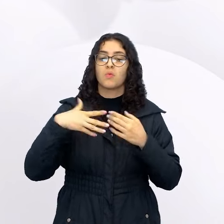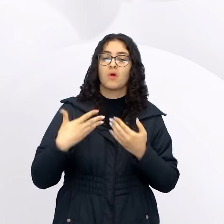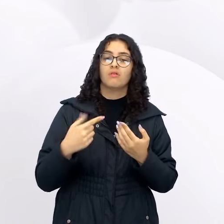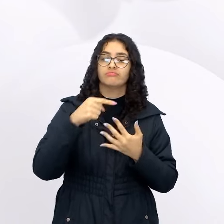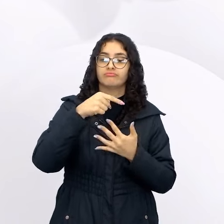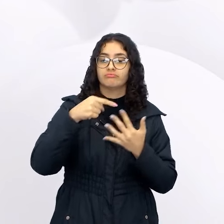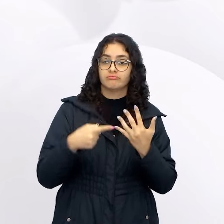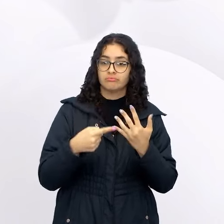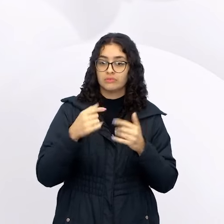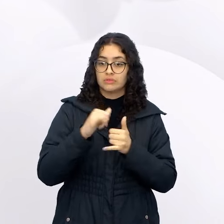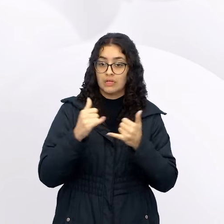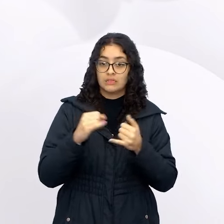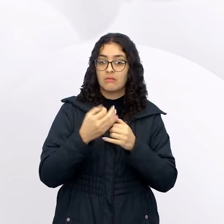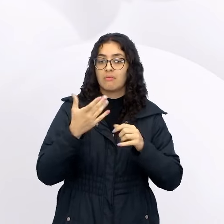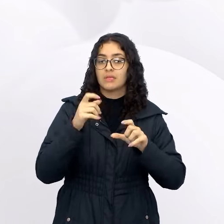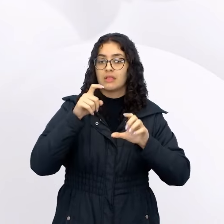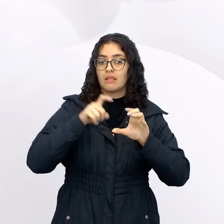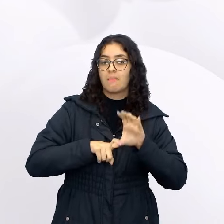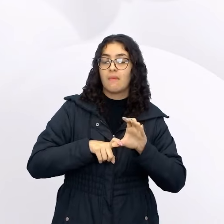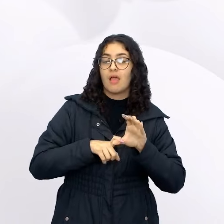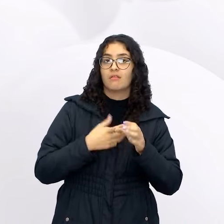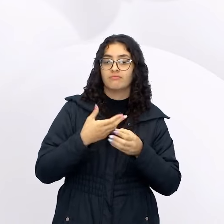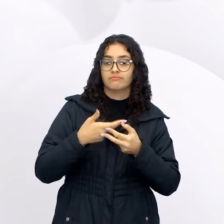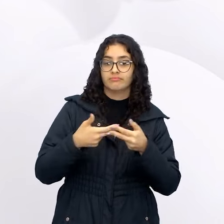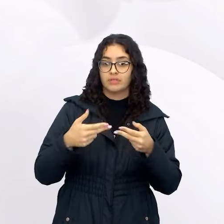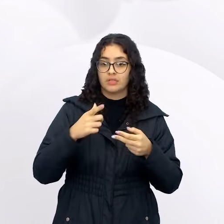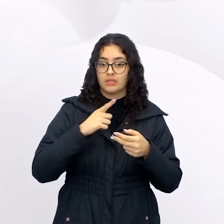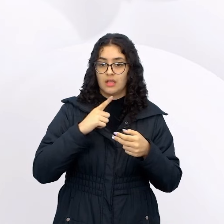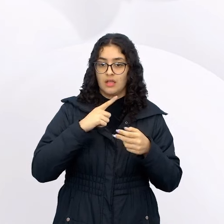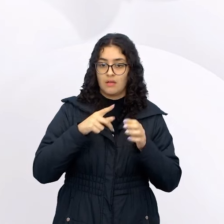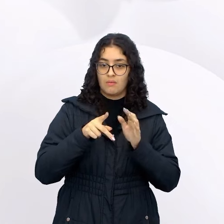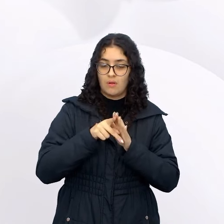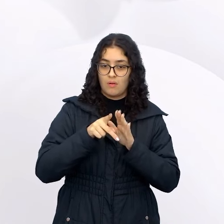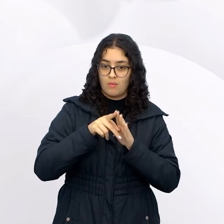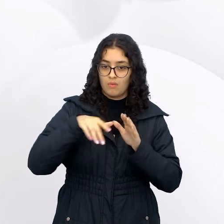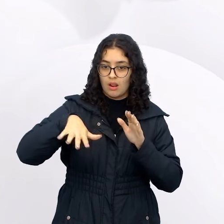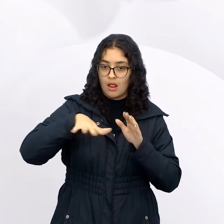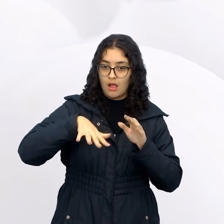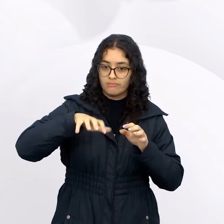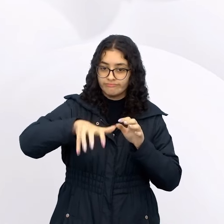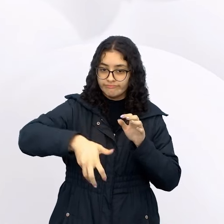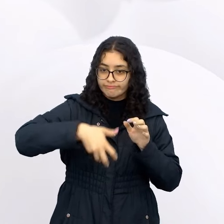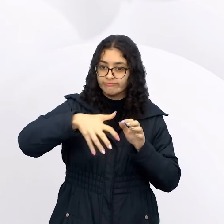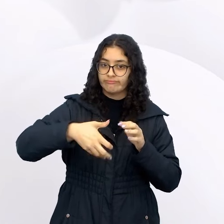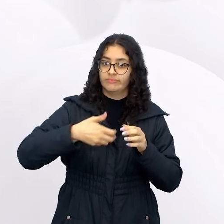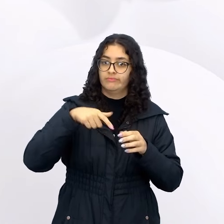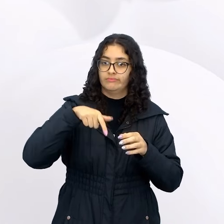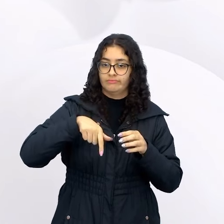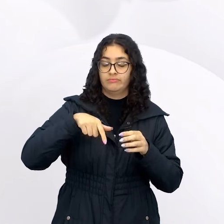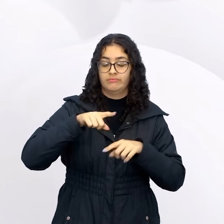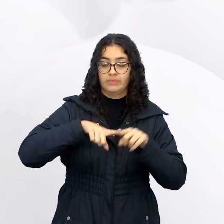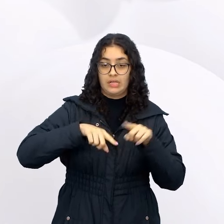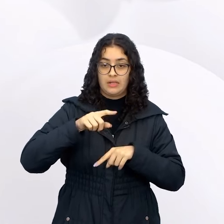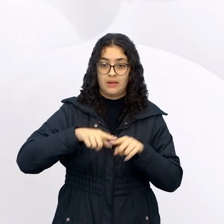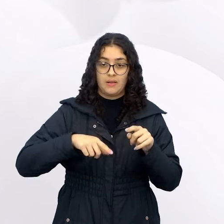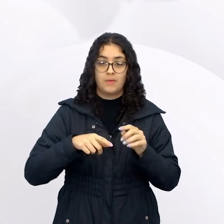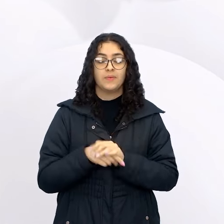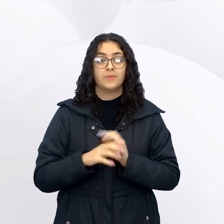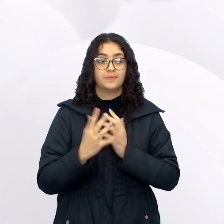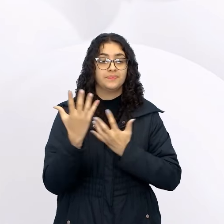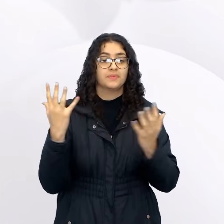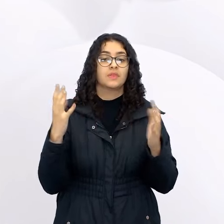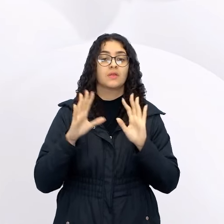dependência energética de combustíveis fósseis. E na prática, né? Quais são as fontes alternativas de